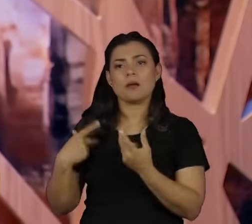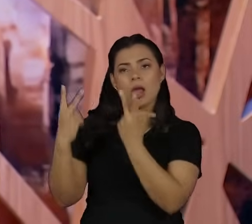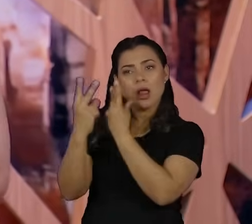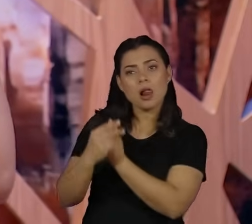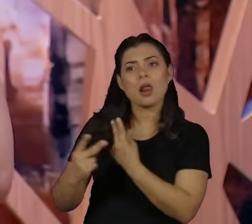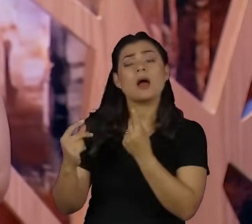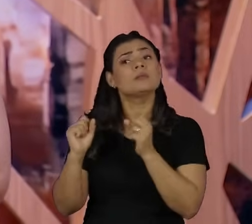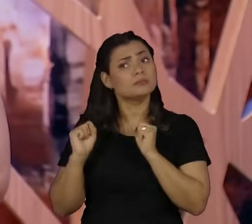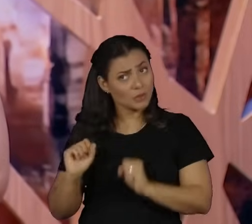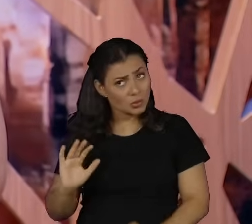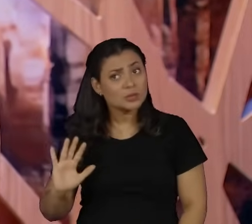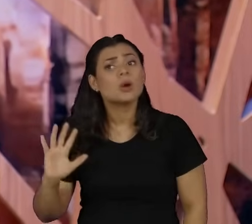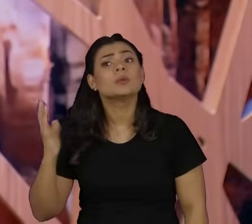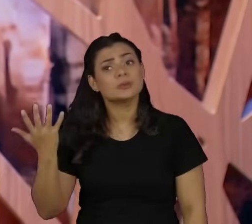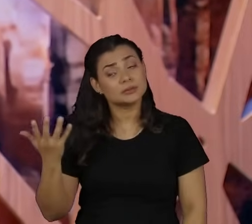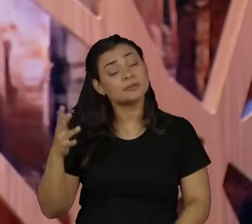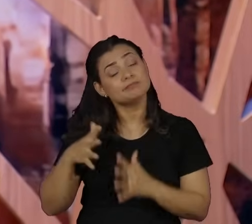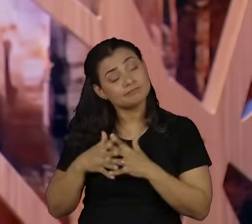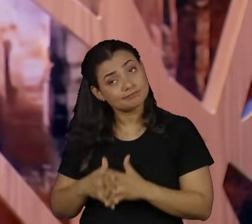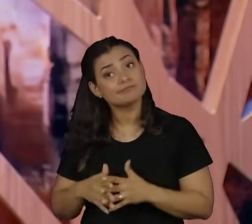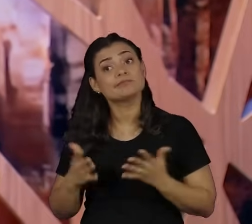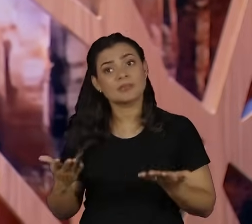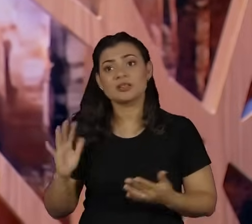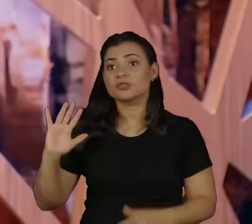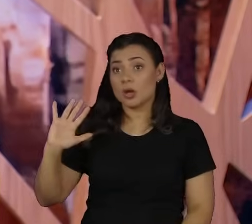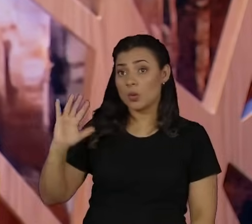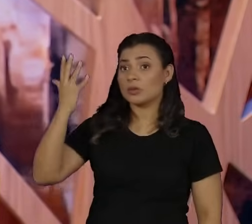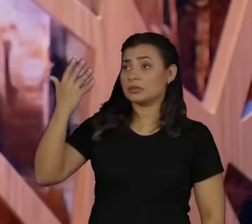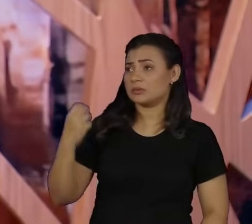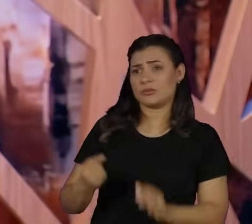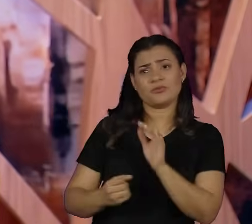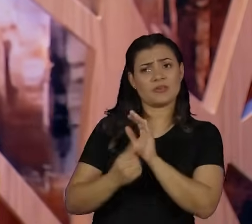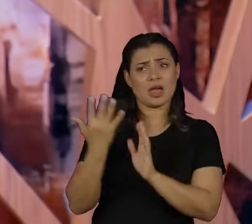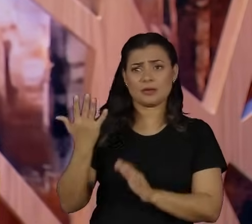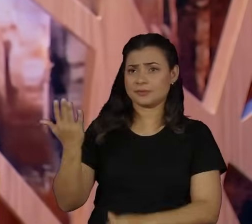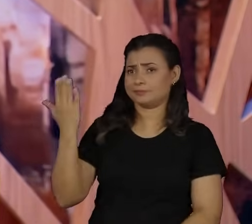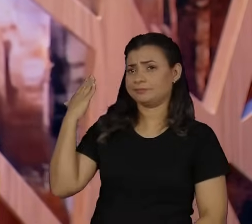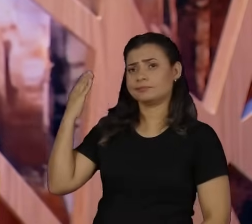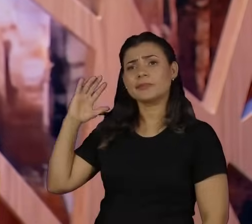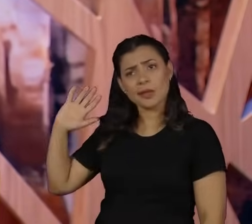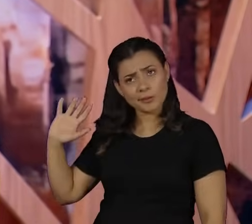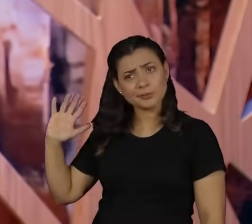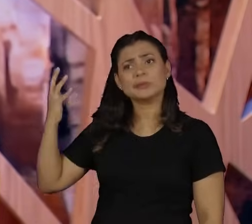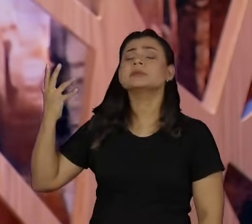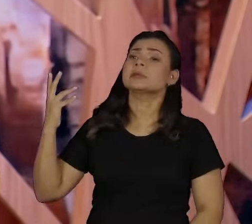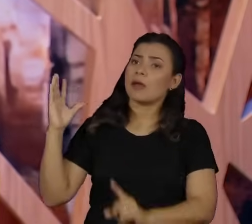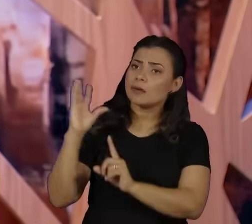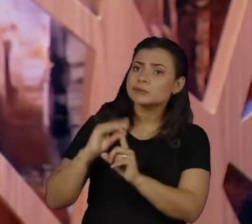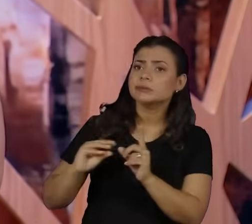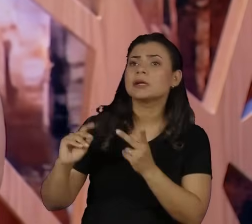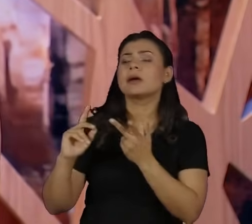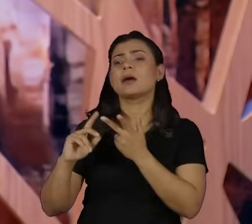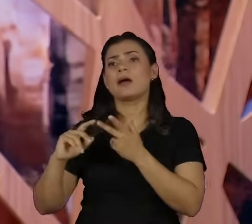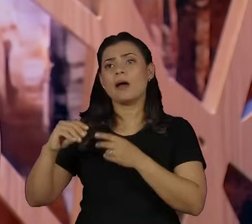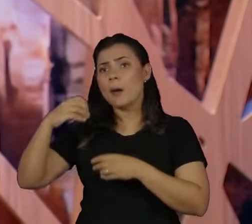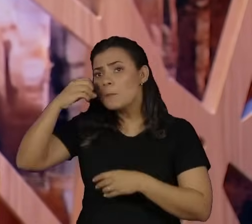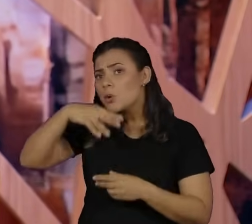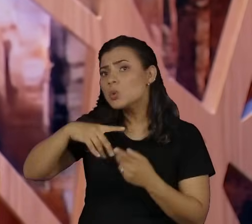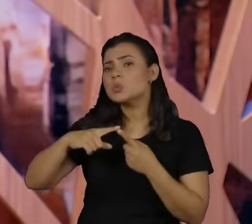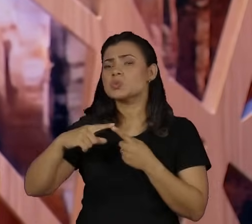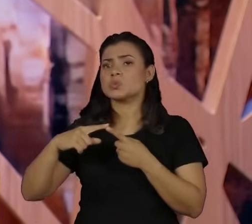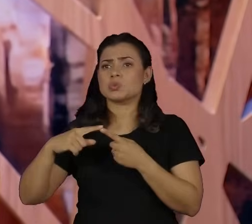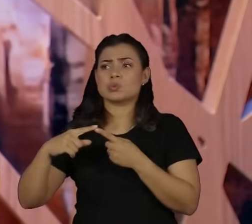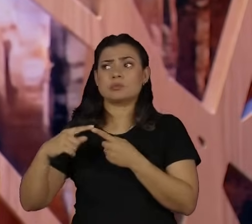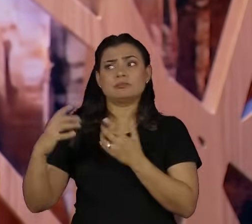enganar e fazer coisas que são muito complicadas, como a gente teve já aí vários casos terríveis de assédio, de abuso, envolvendo